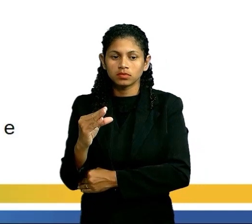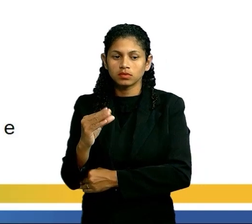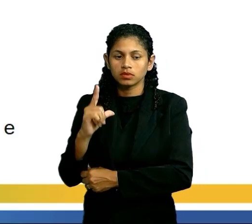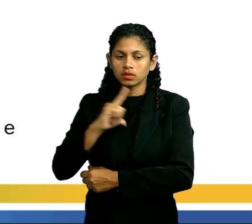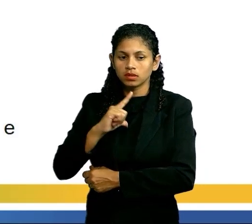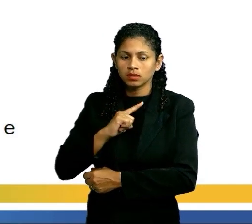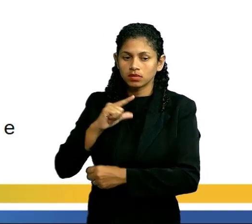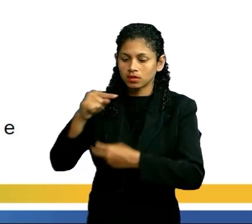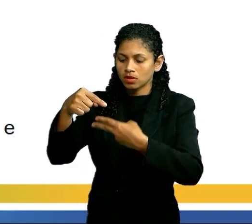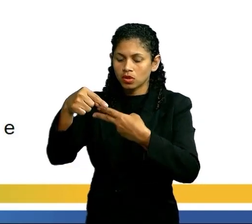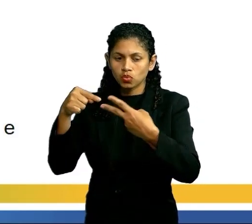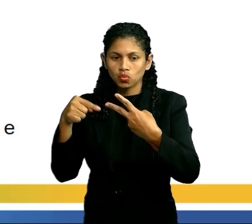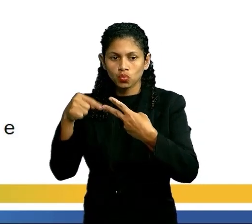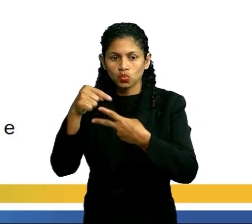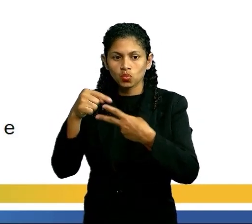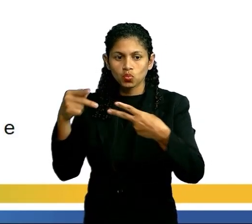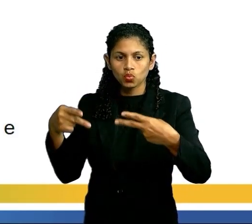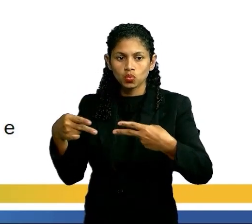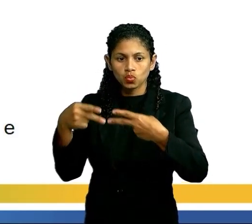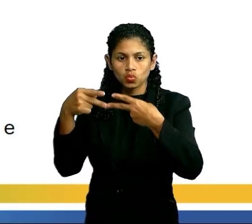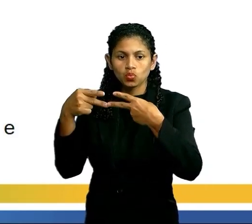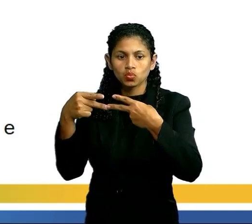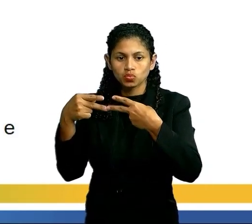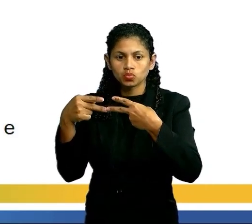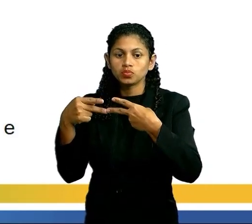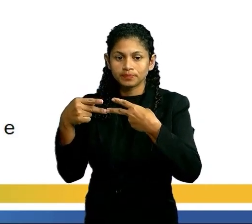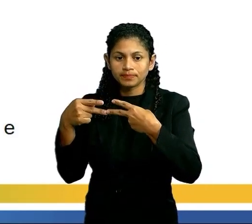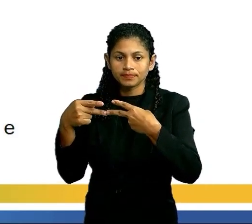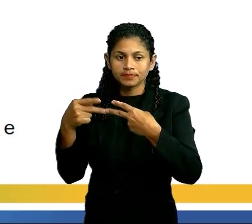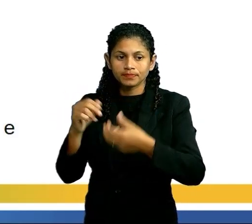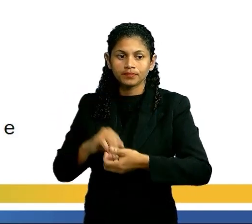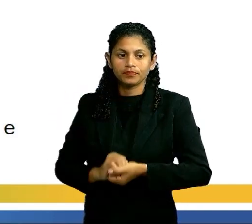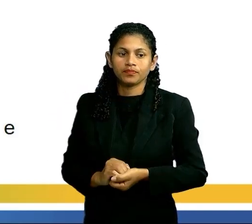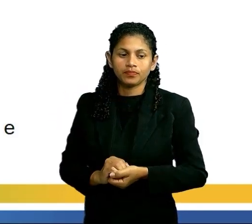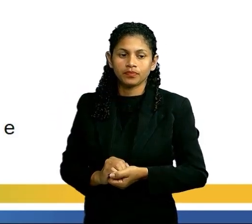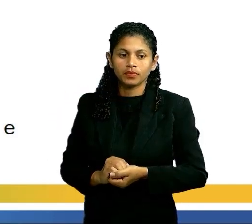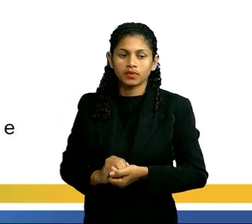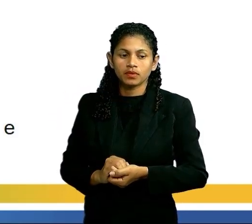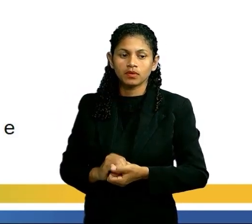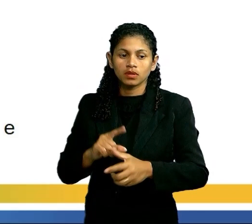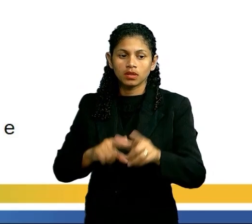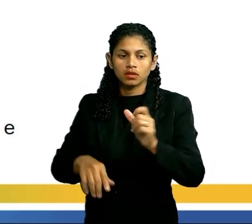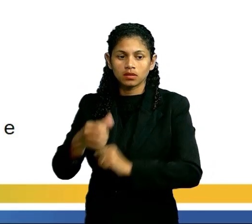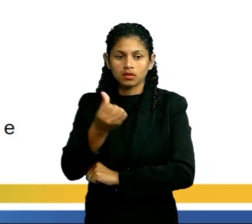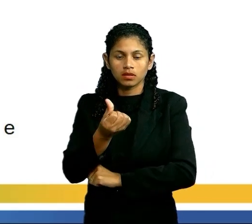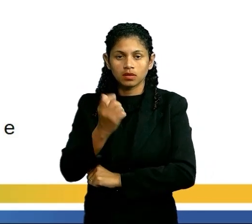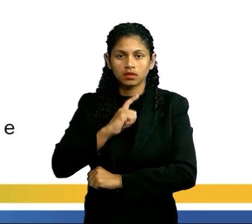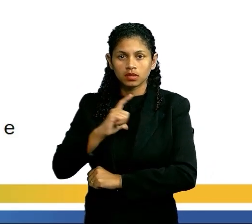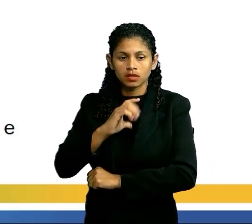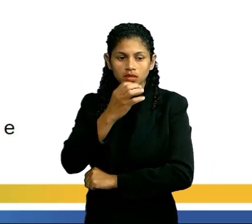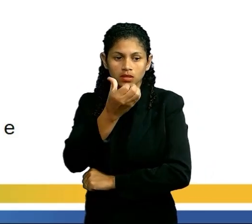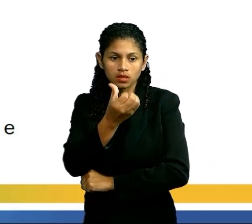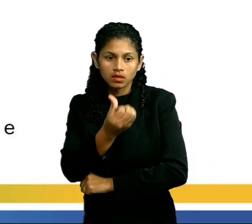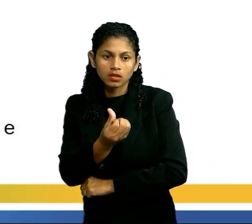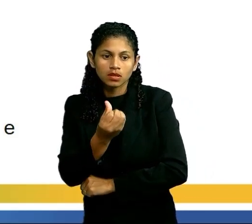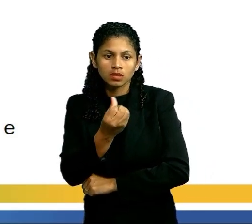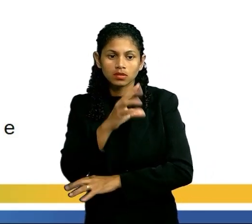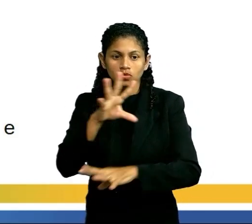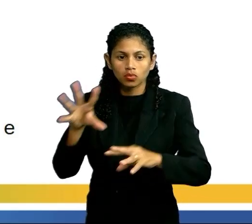E, 6 carbonos compondo um ciclo com ligações simples e